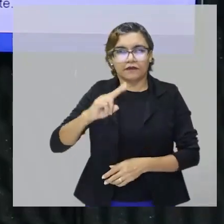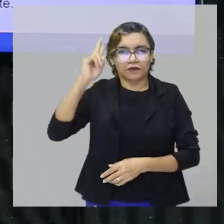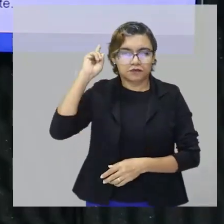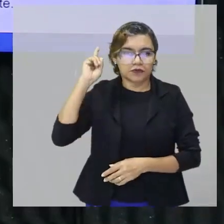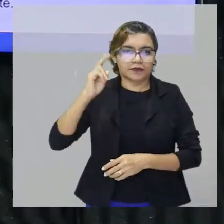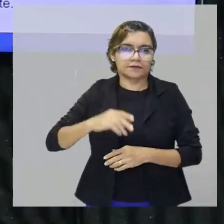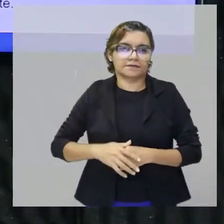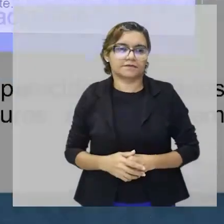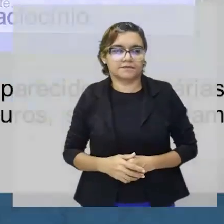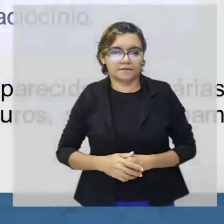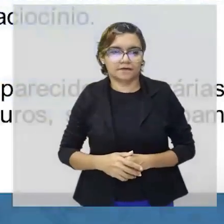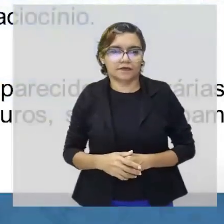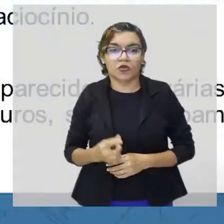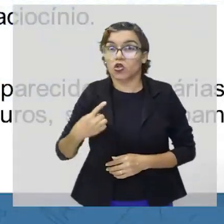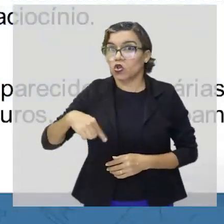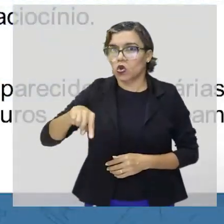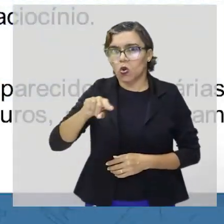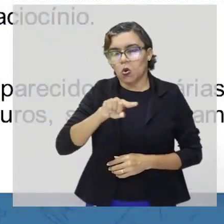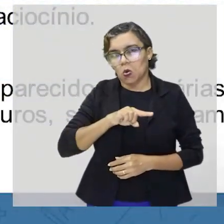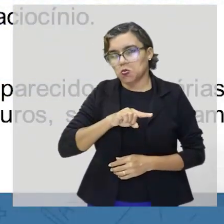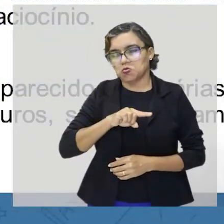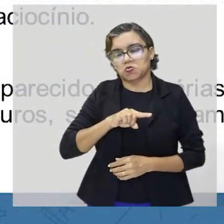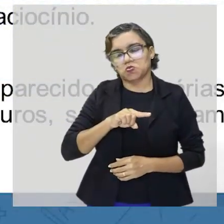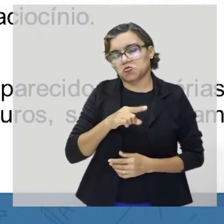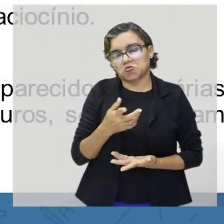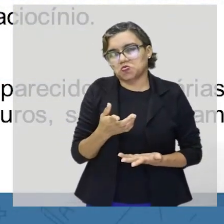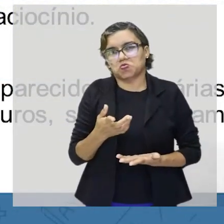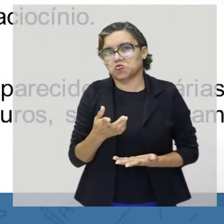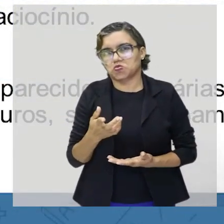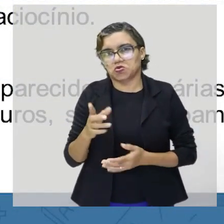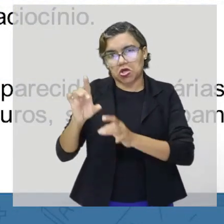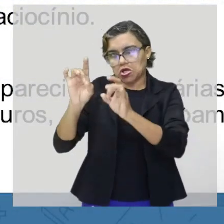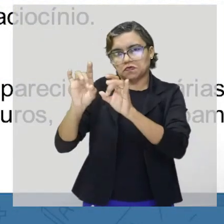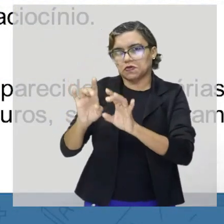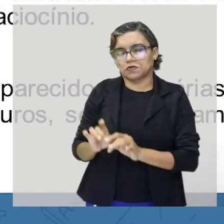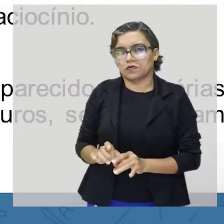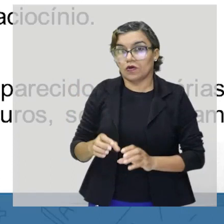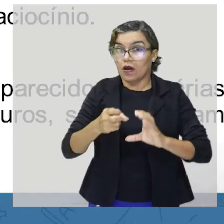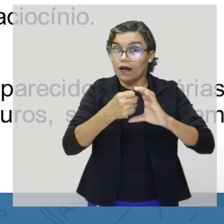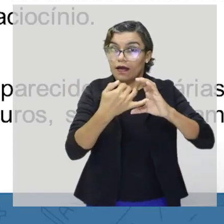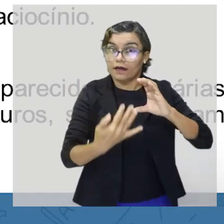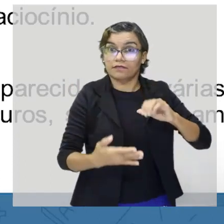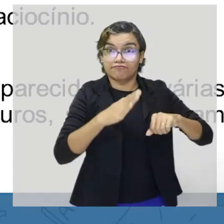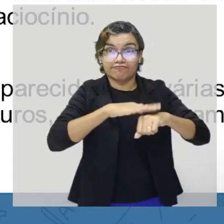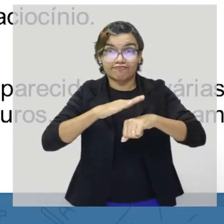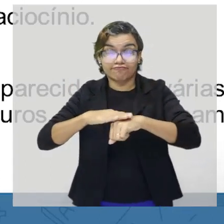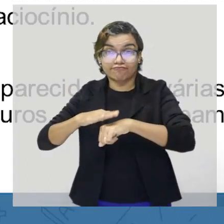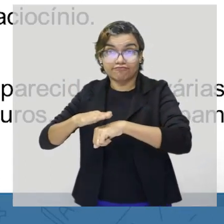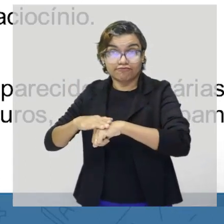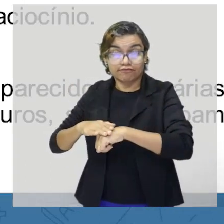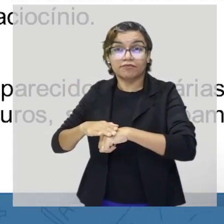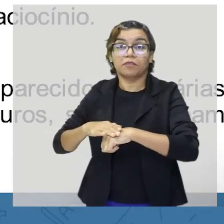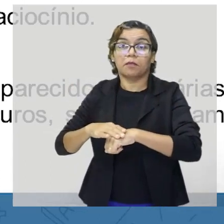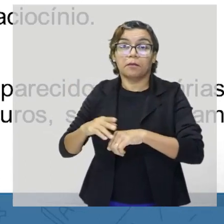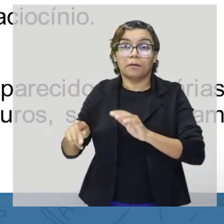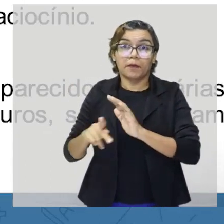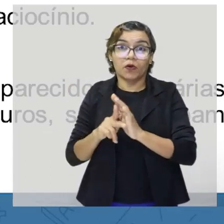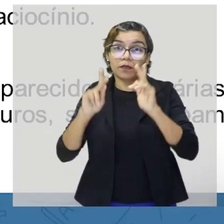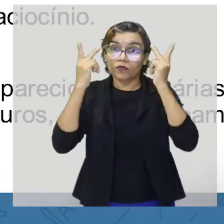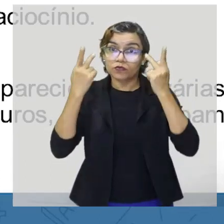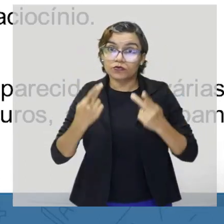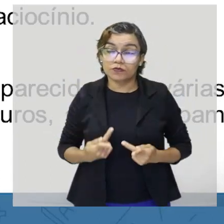assim: não somos tão especiais. Todas as características tidas como exclusivas dos seres humanos